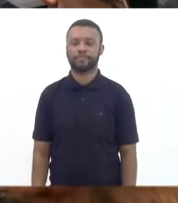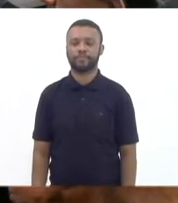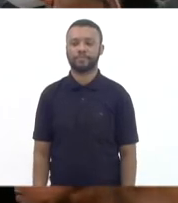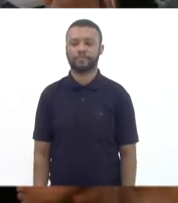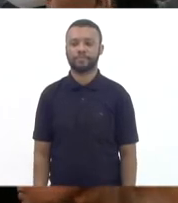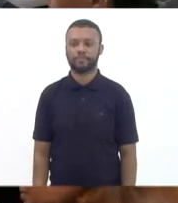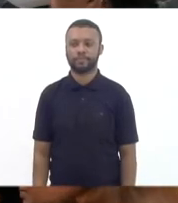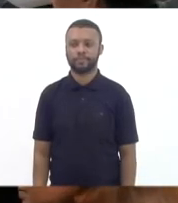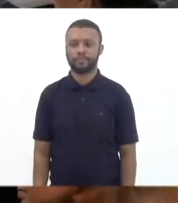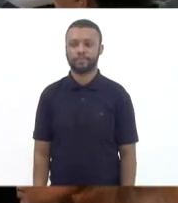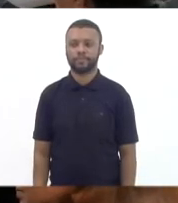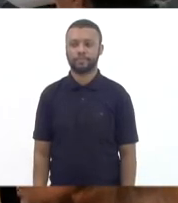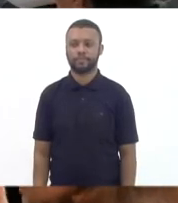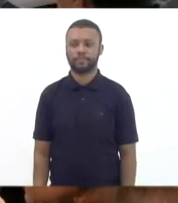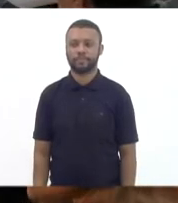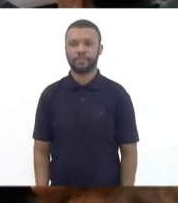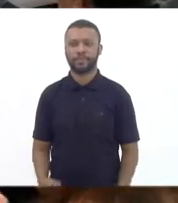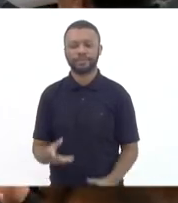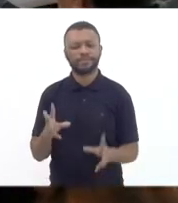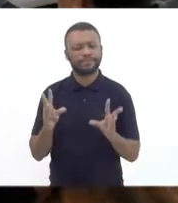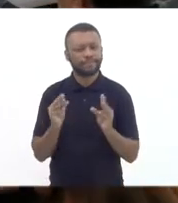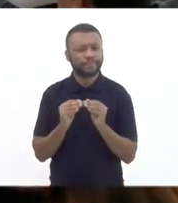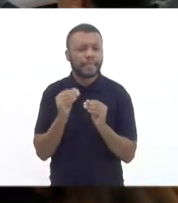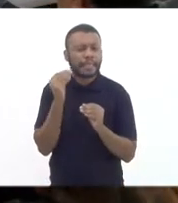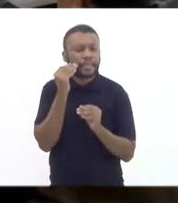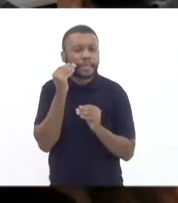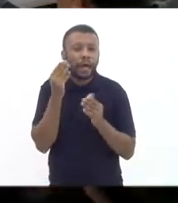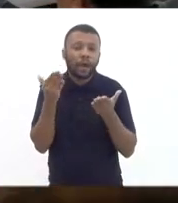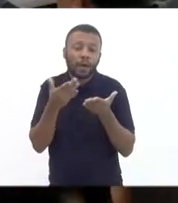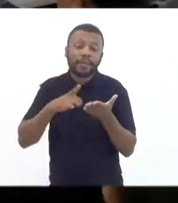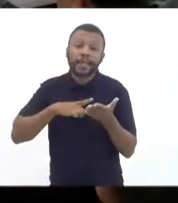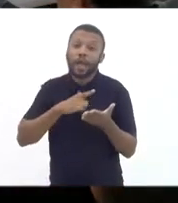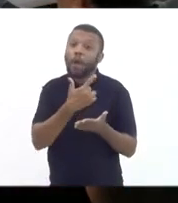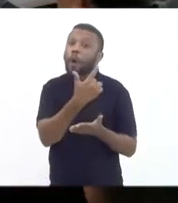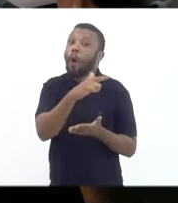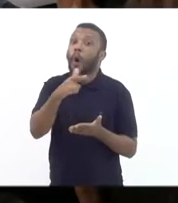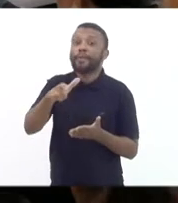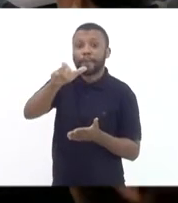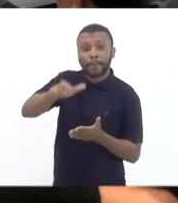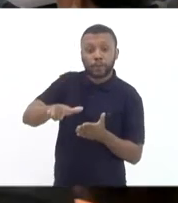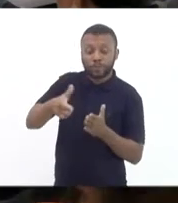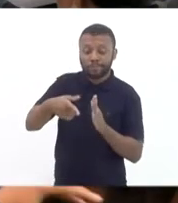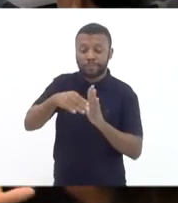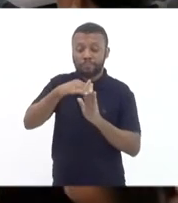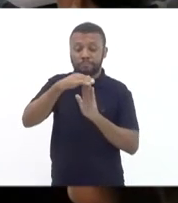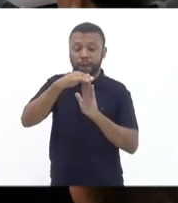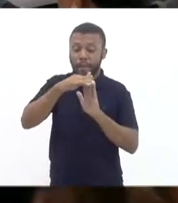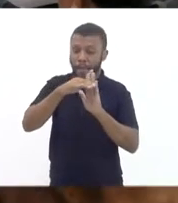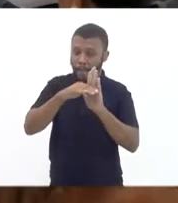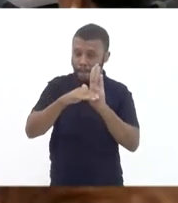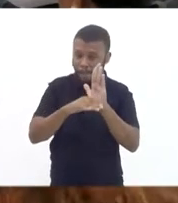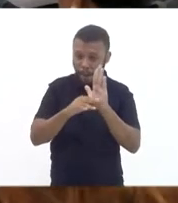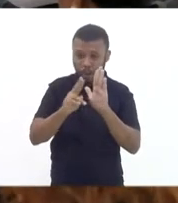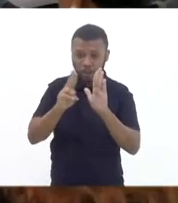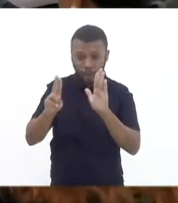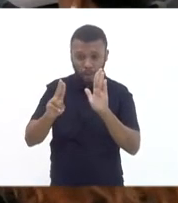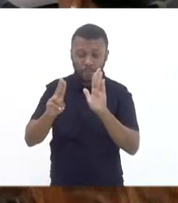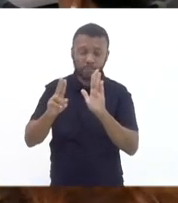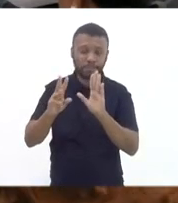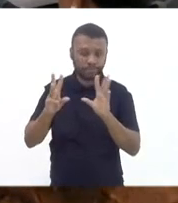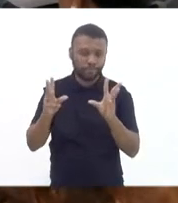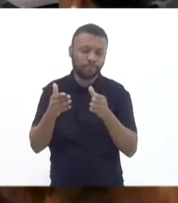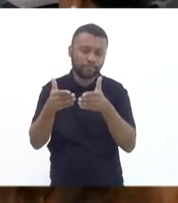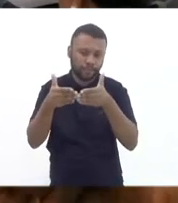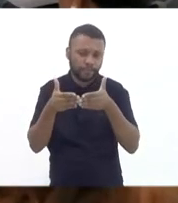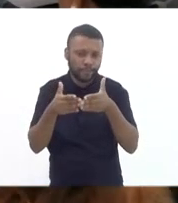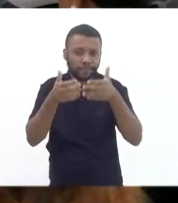E vamos tentar agora, tem outras pessoas, a lista está extensa, um pouquinho de mais celeridade para a gente poder...